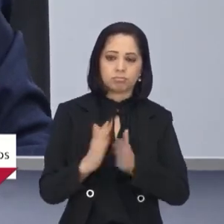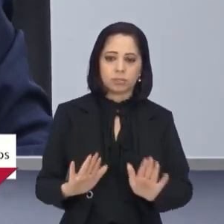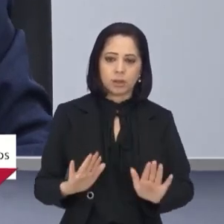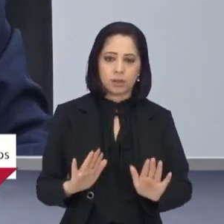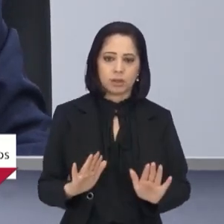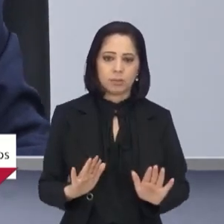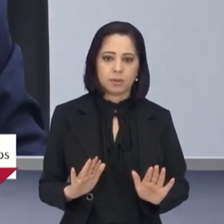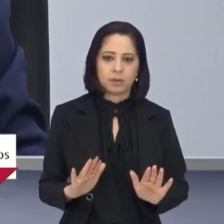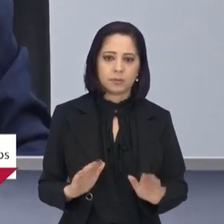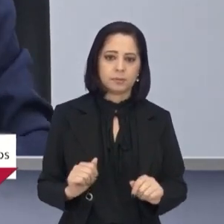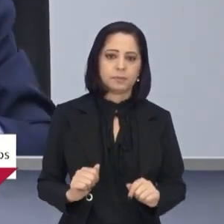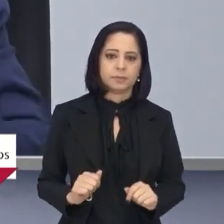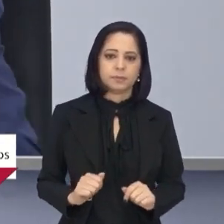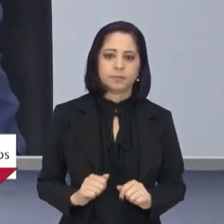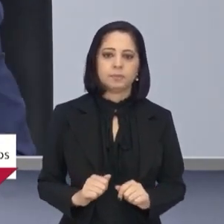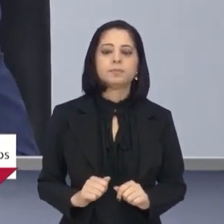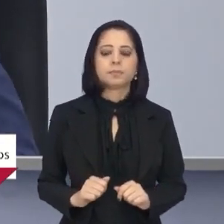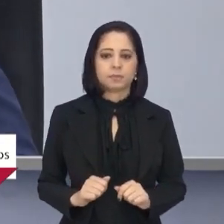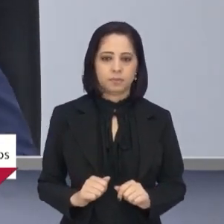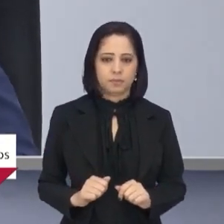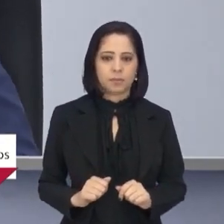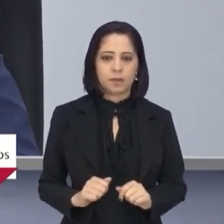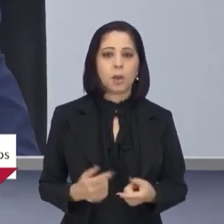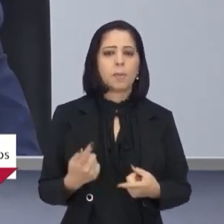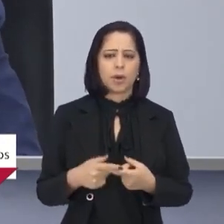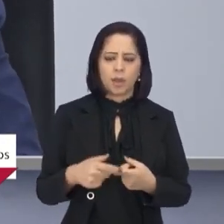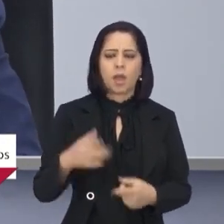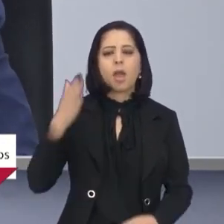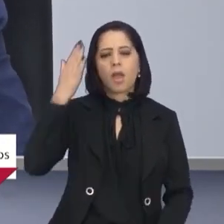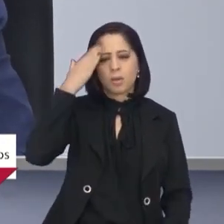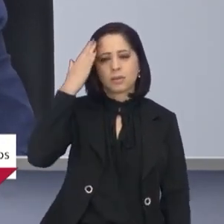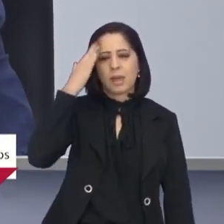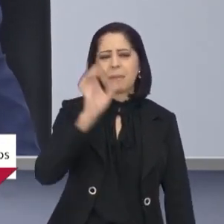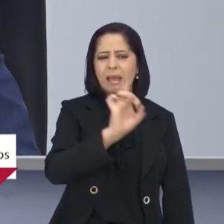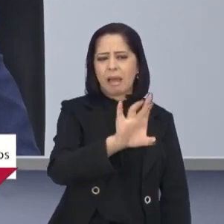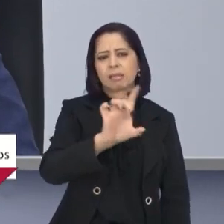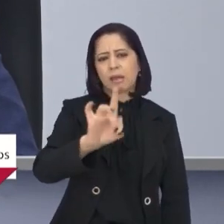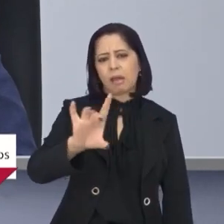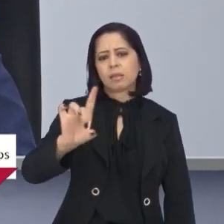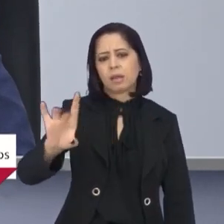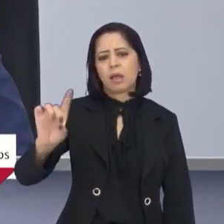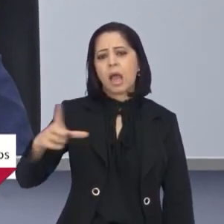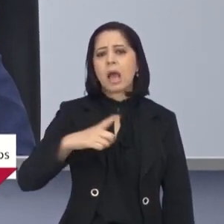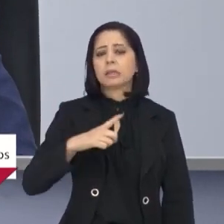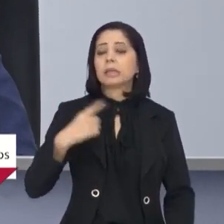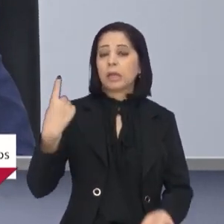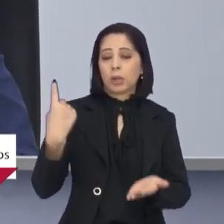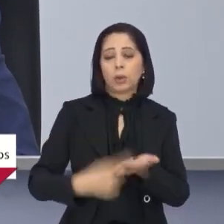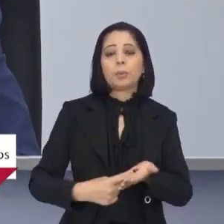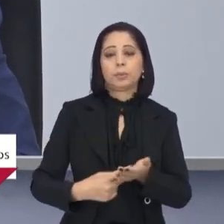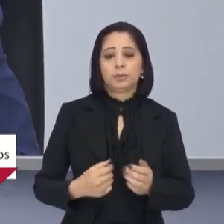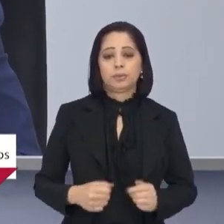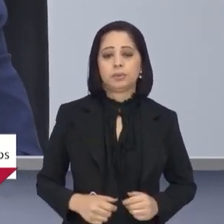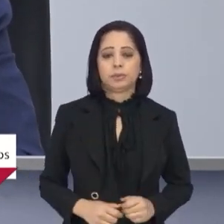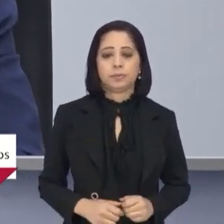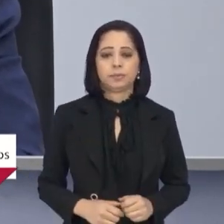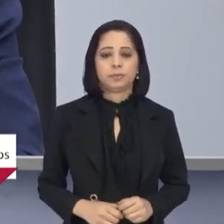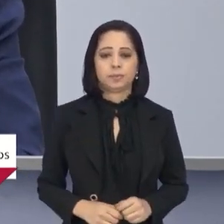nos estenderemos além desse horário porque sabemos que cada um de nós aqui temos as nossas